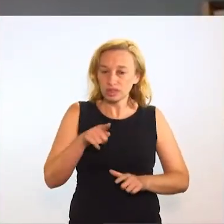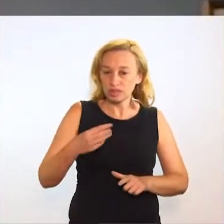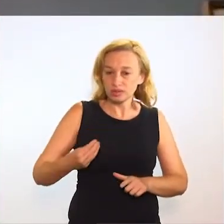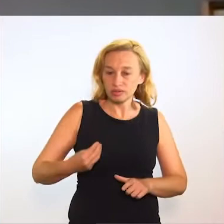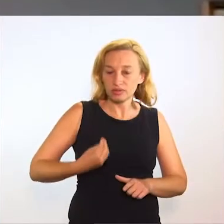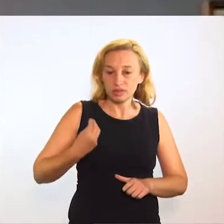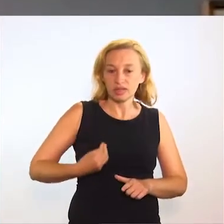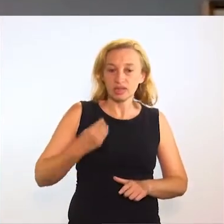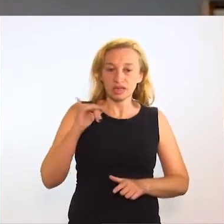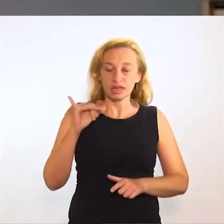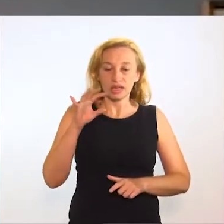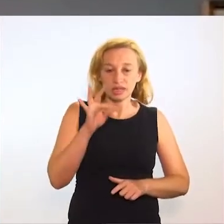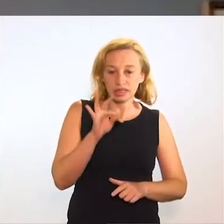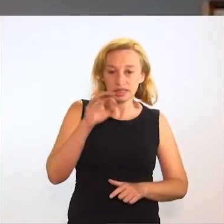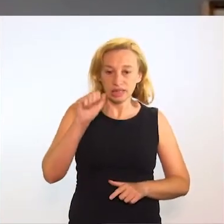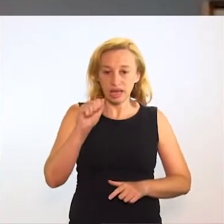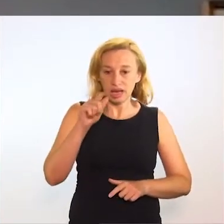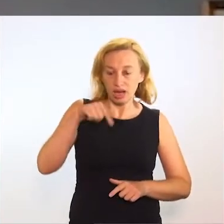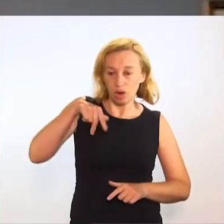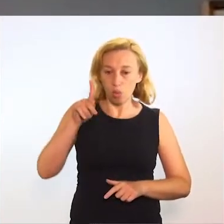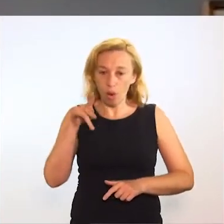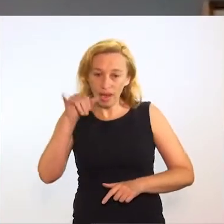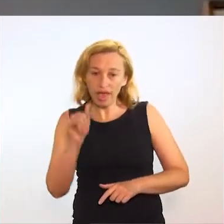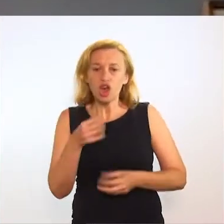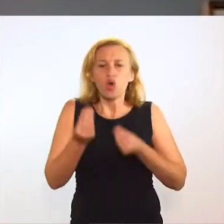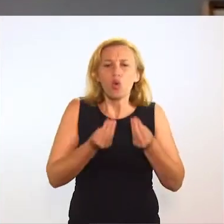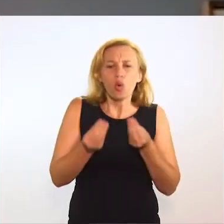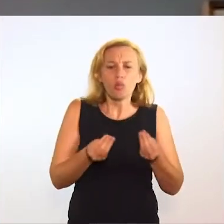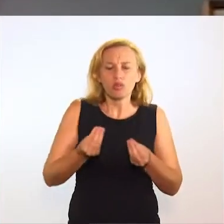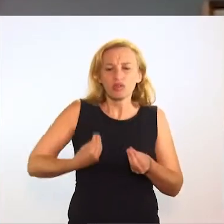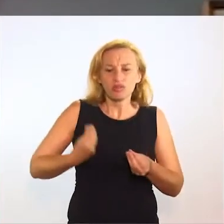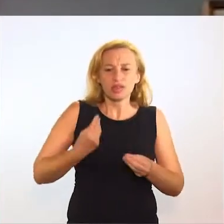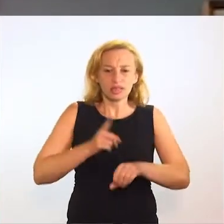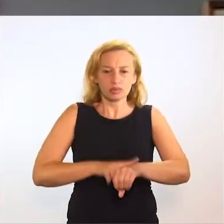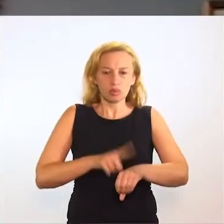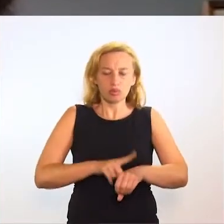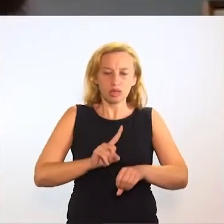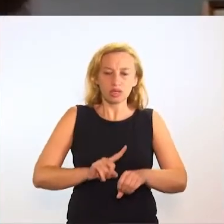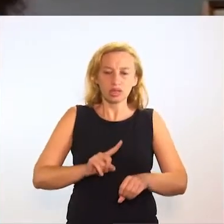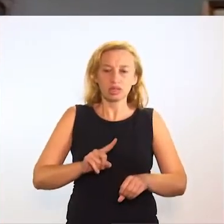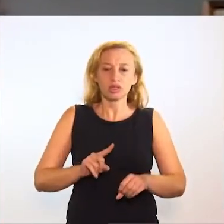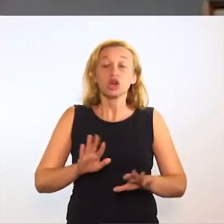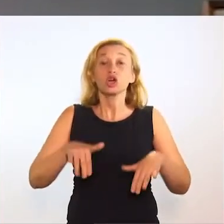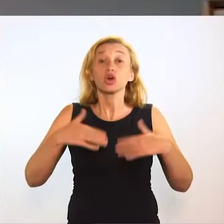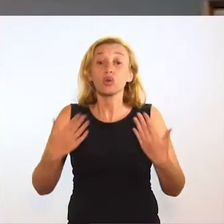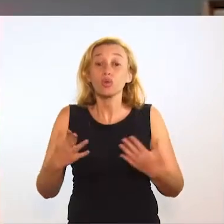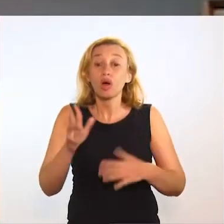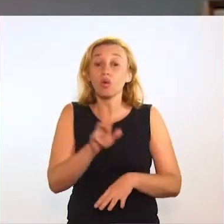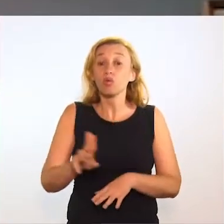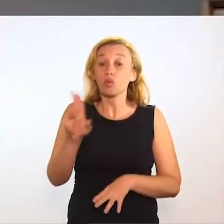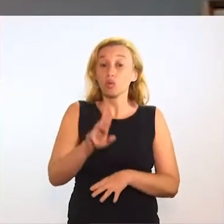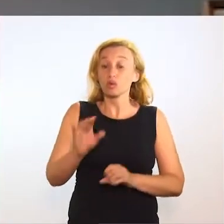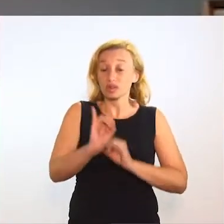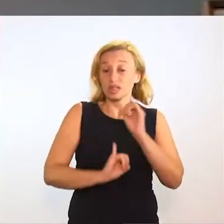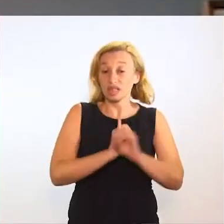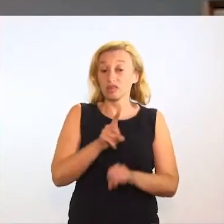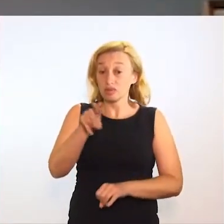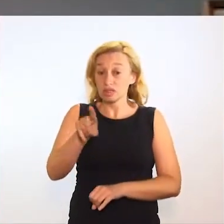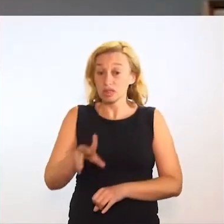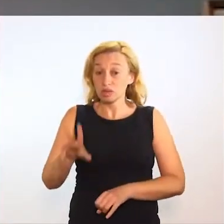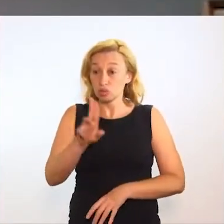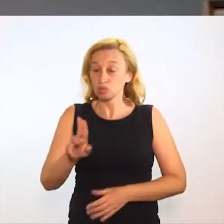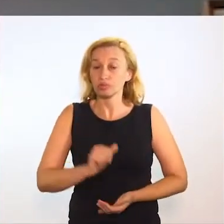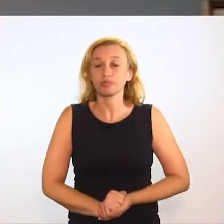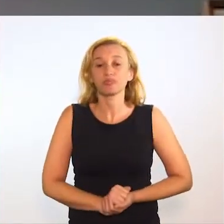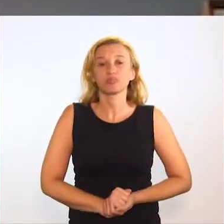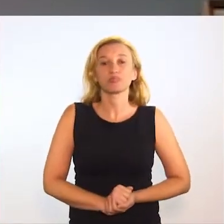você está, Itaguaí. Você trabalhava com muitas comunidades. Como é que foi atuar nesse momento, utilizar essas ferramentas e quais ferramentas você colocou aí na sua